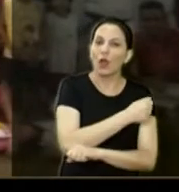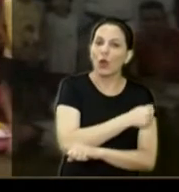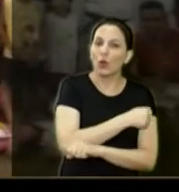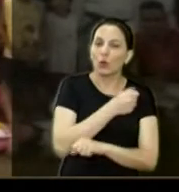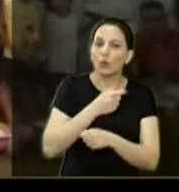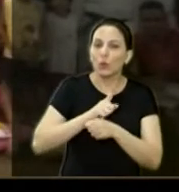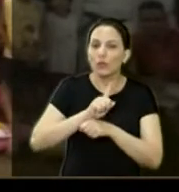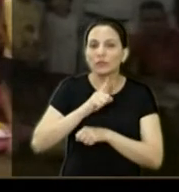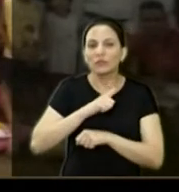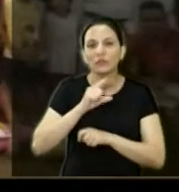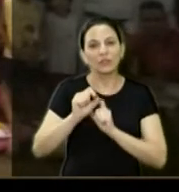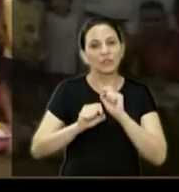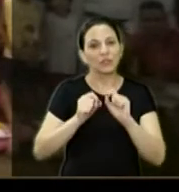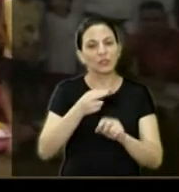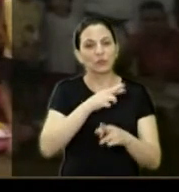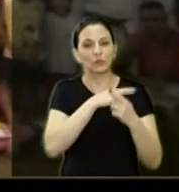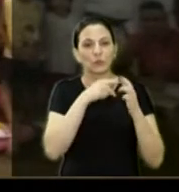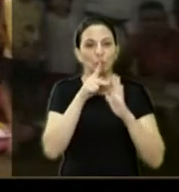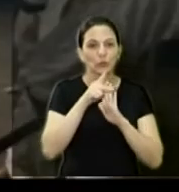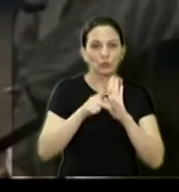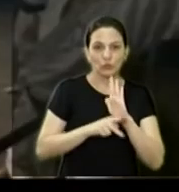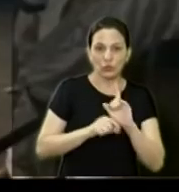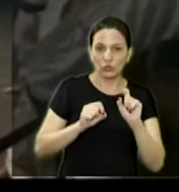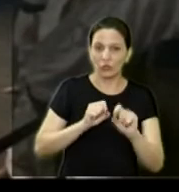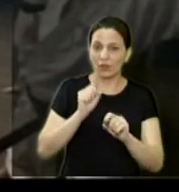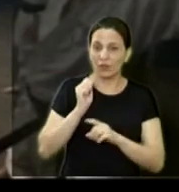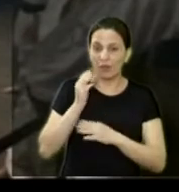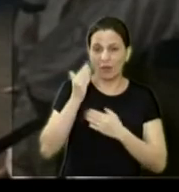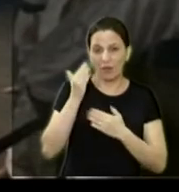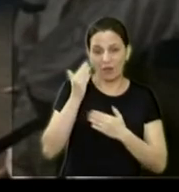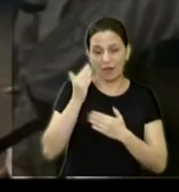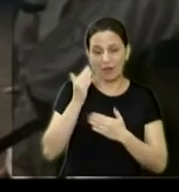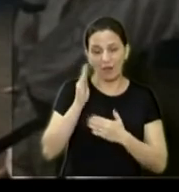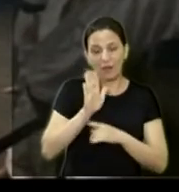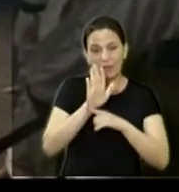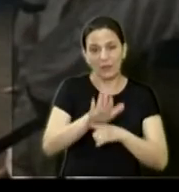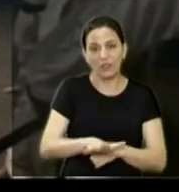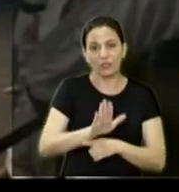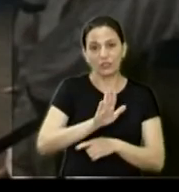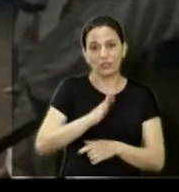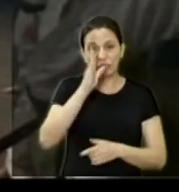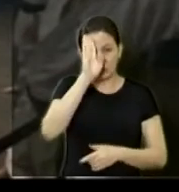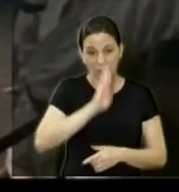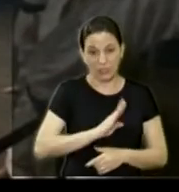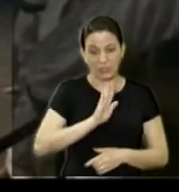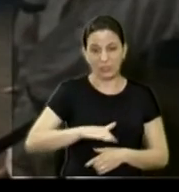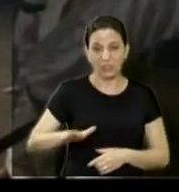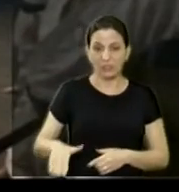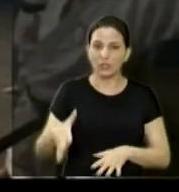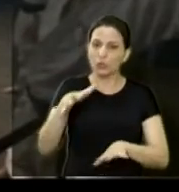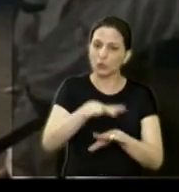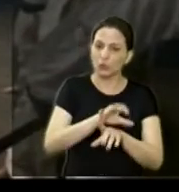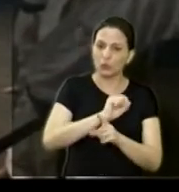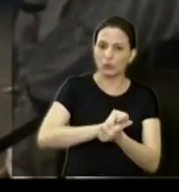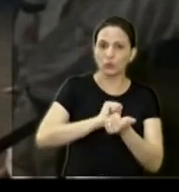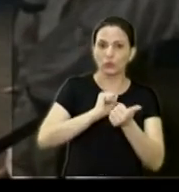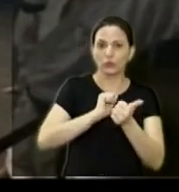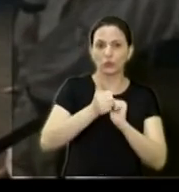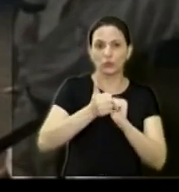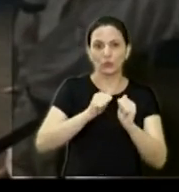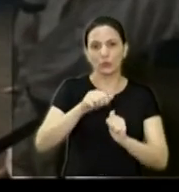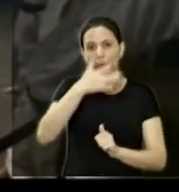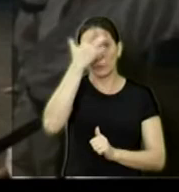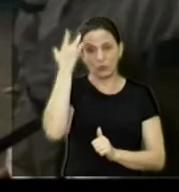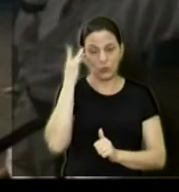graduados, são responsáveis pelo projeto, que atende gratuitamente crianças do bairro. Com o objetivo de inclusão no esporte, atendem crianças